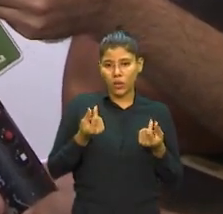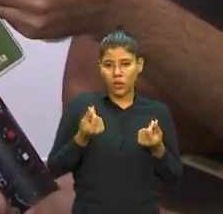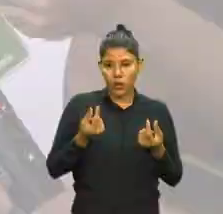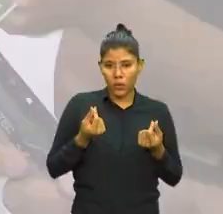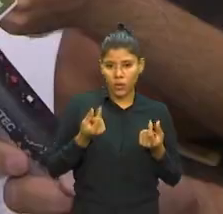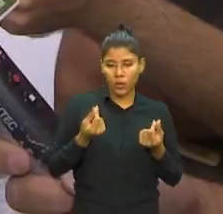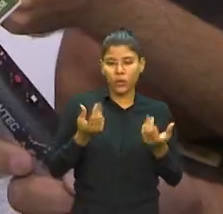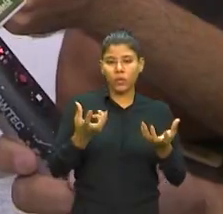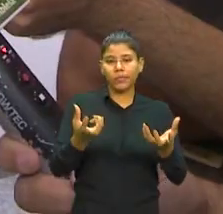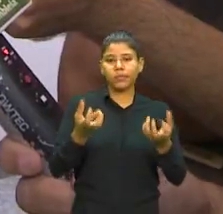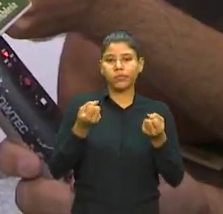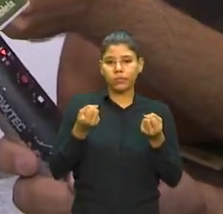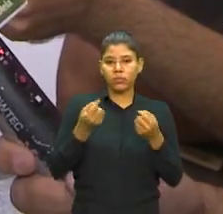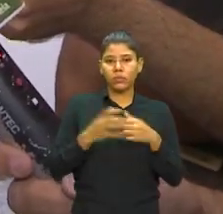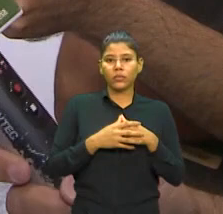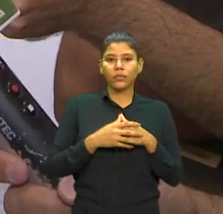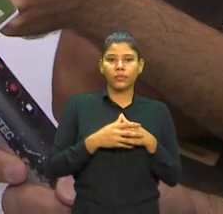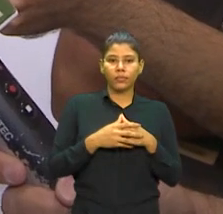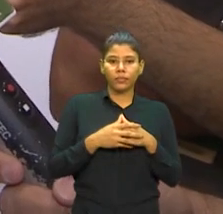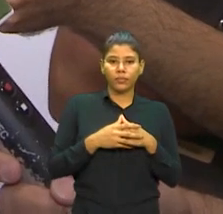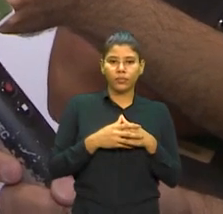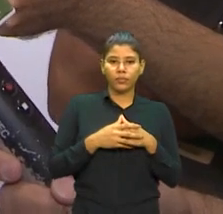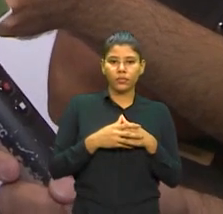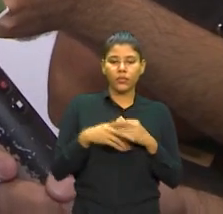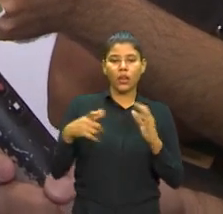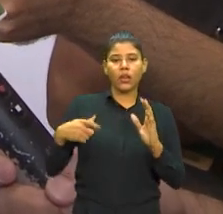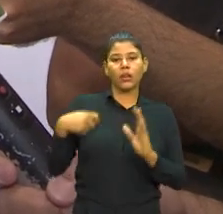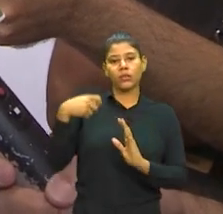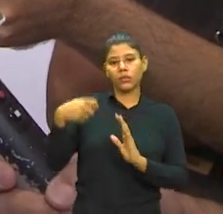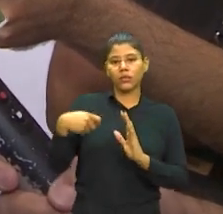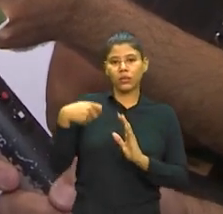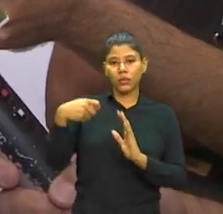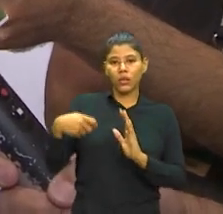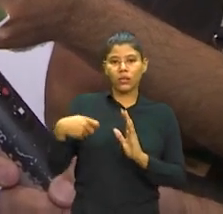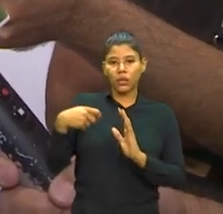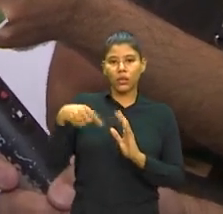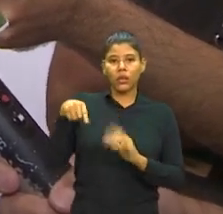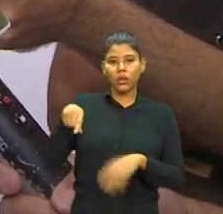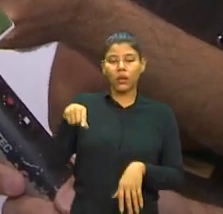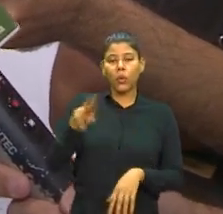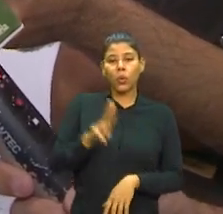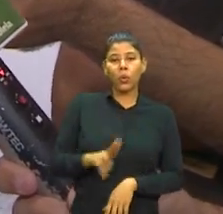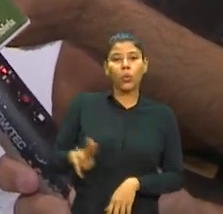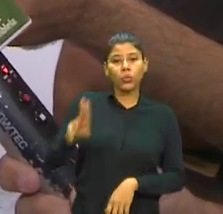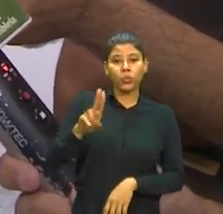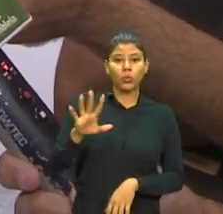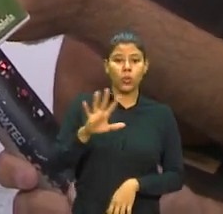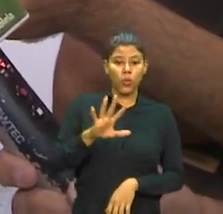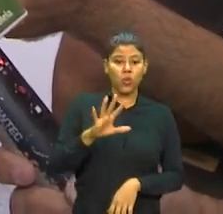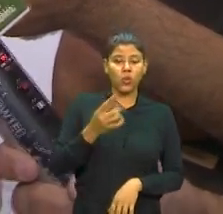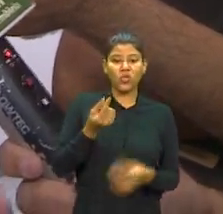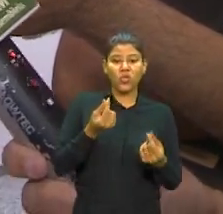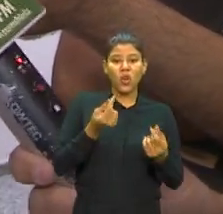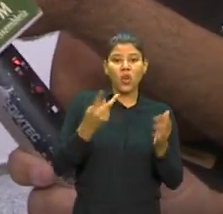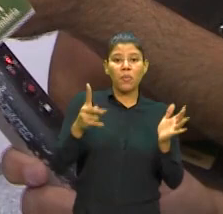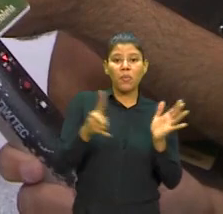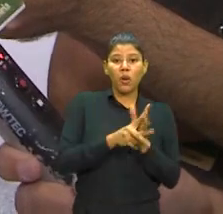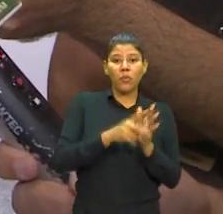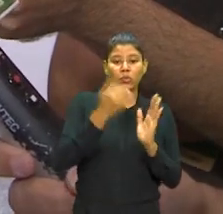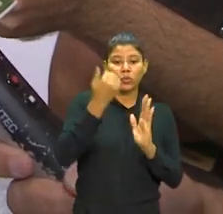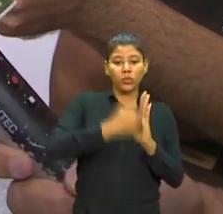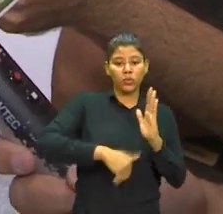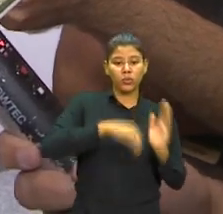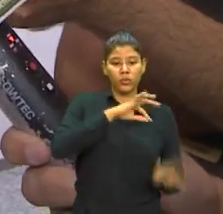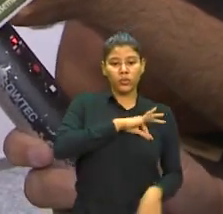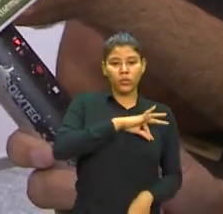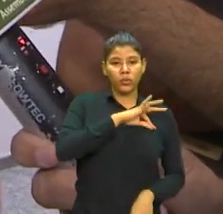recursos os indícios que ela utilizou esses recursos descontados nos contraos policiais para utilizar como recreação